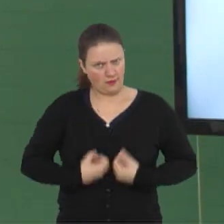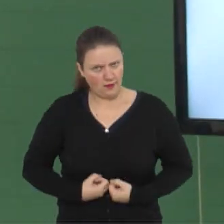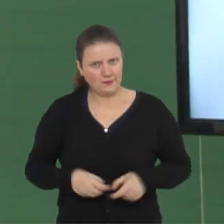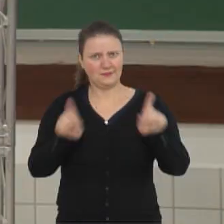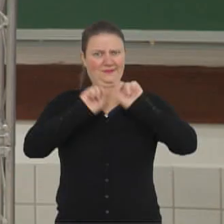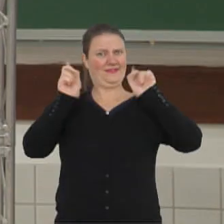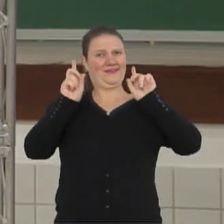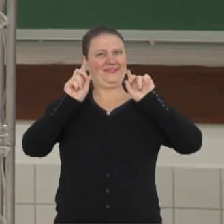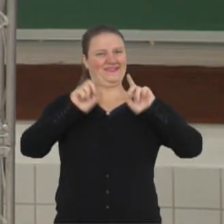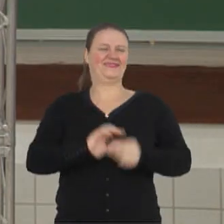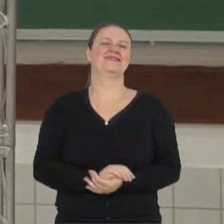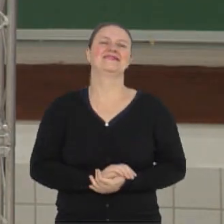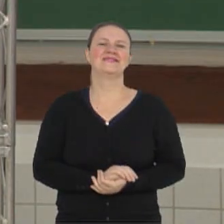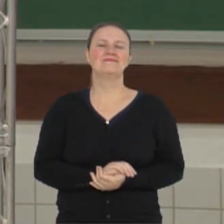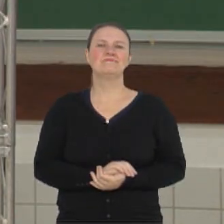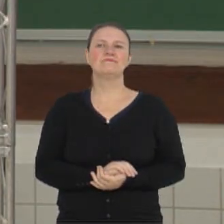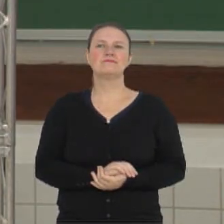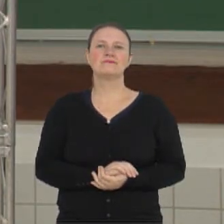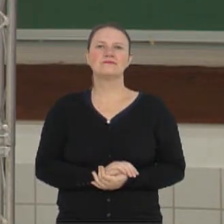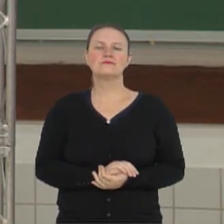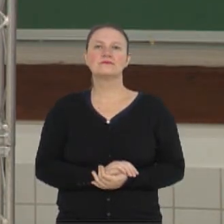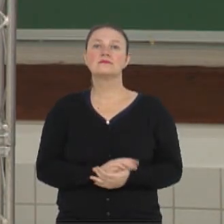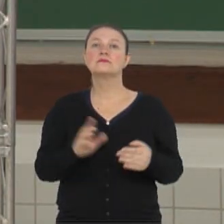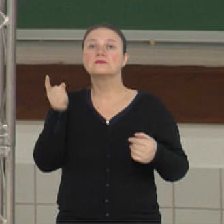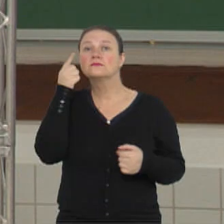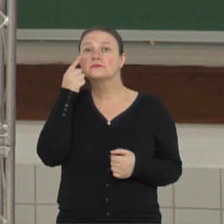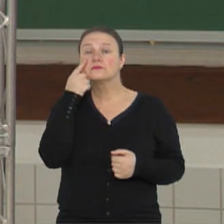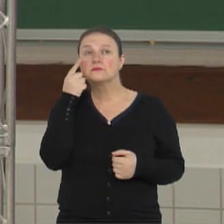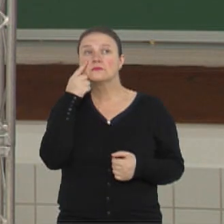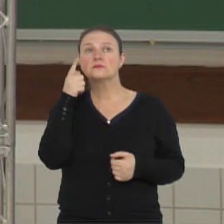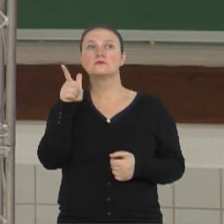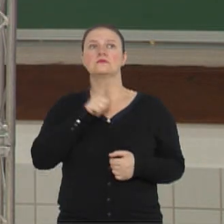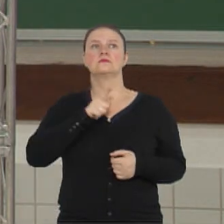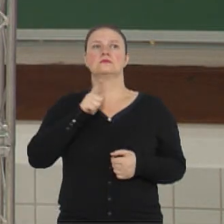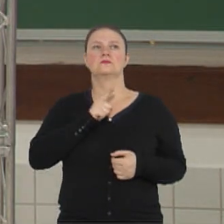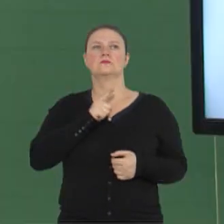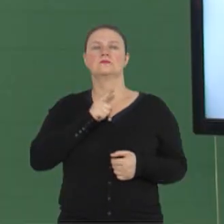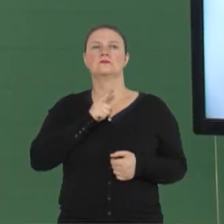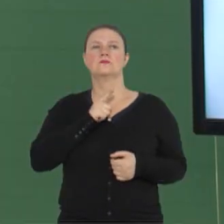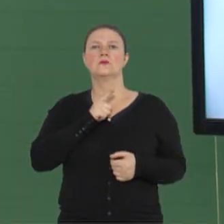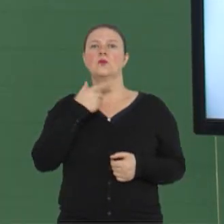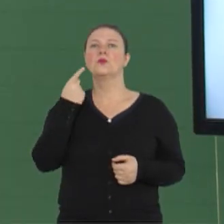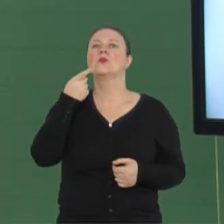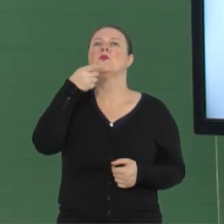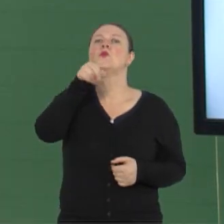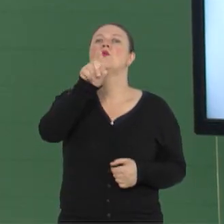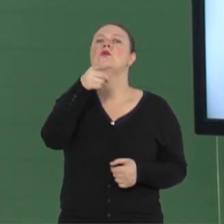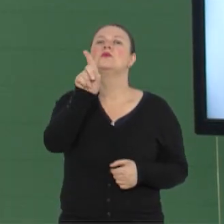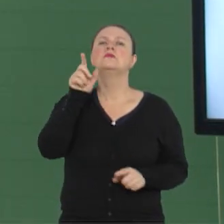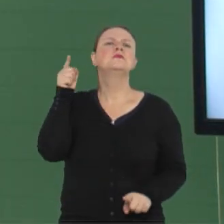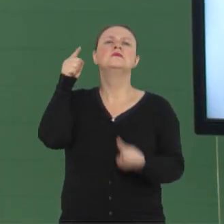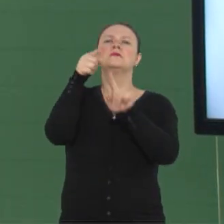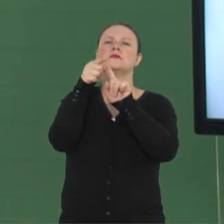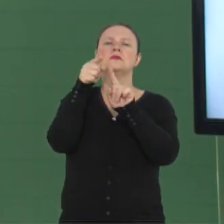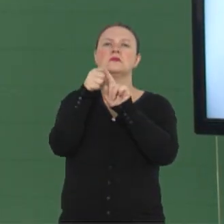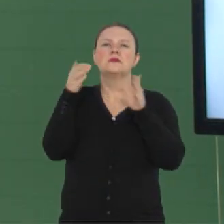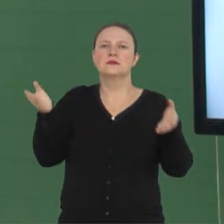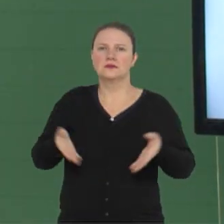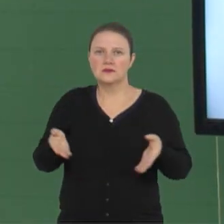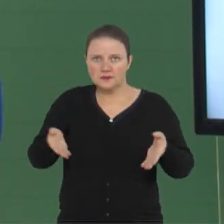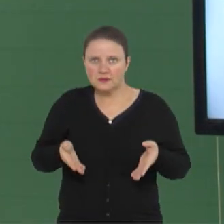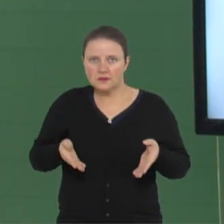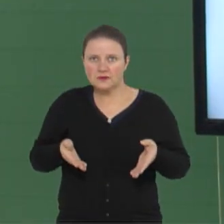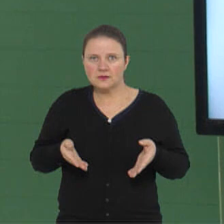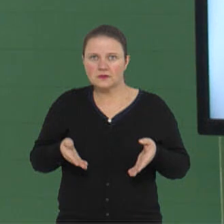Show! Vamos lá! Olha, temos aqui o nosso último desafio. É